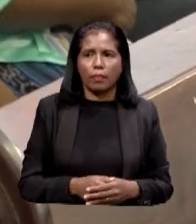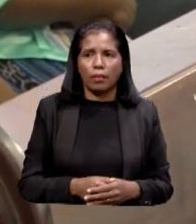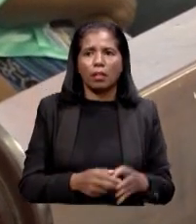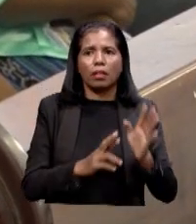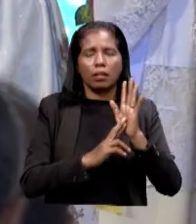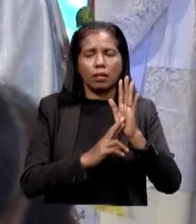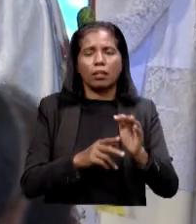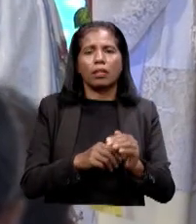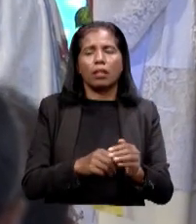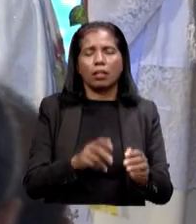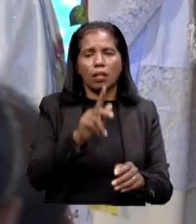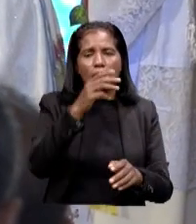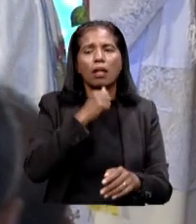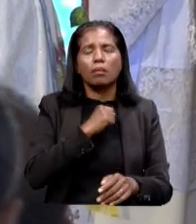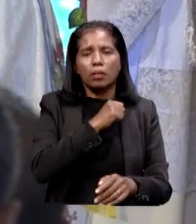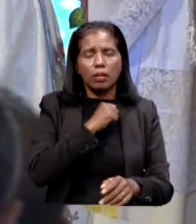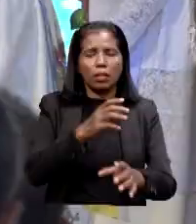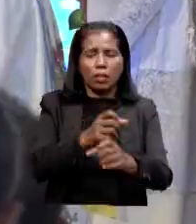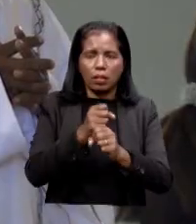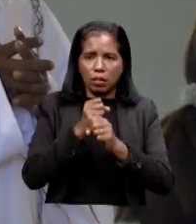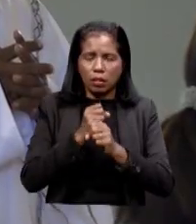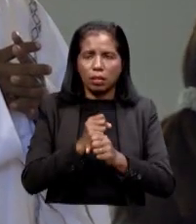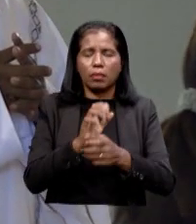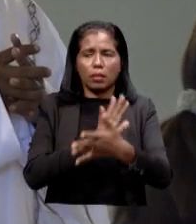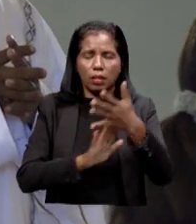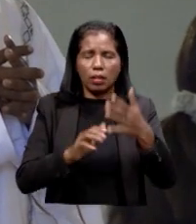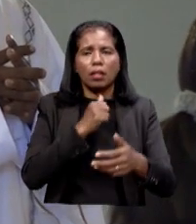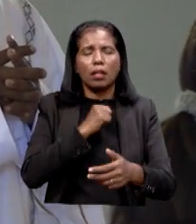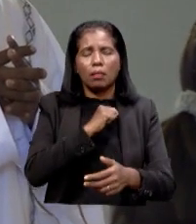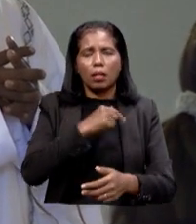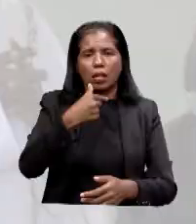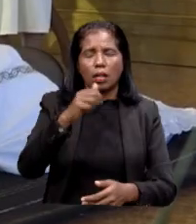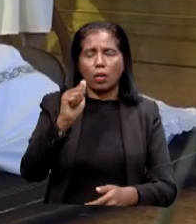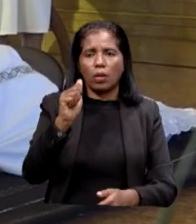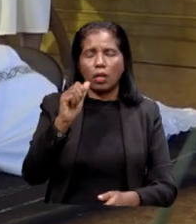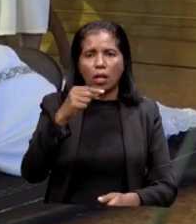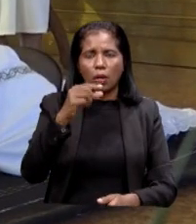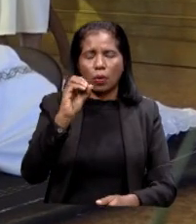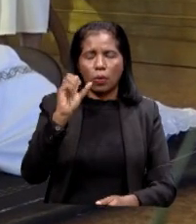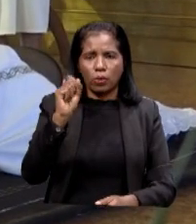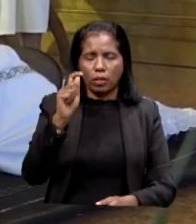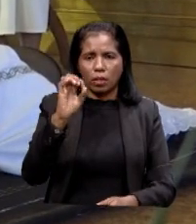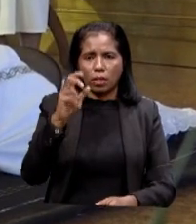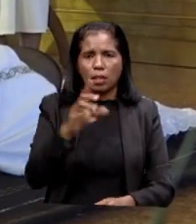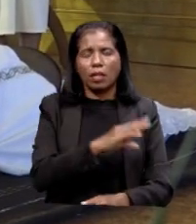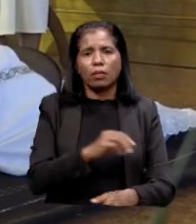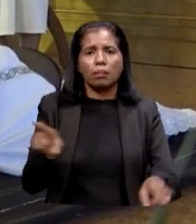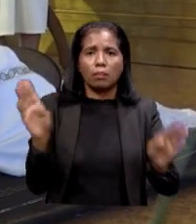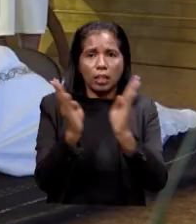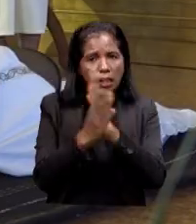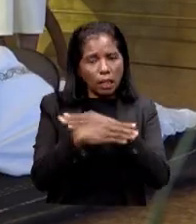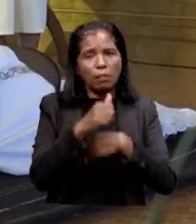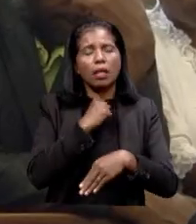Representante Padre Sira Nebesim Ordenação Sacerdotal, Padre Agostino Piedade Babu Hatete, Pajira Tussai Nailulik tem que lhe